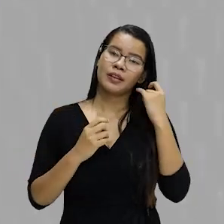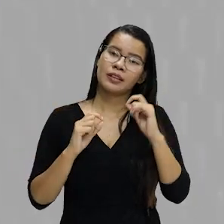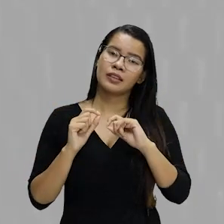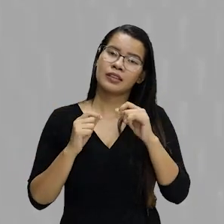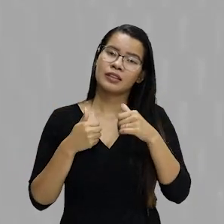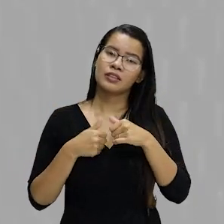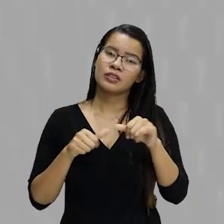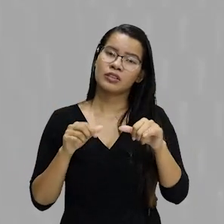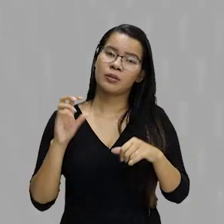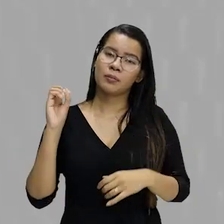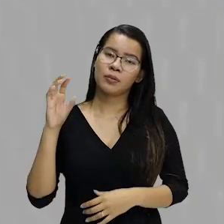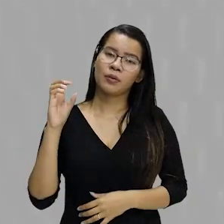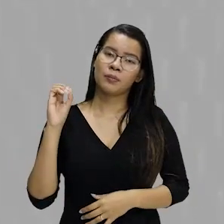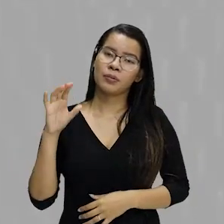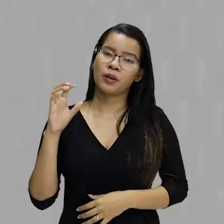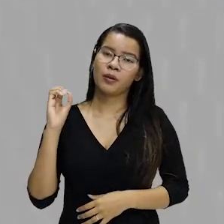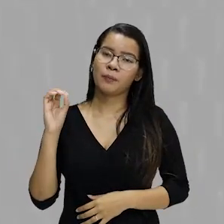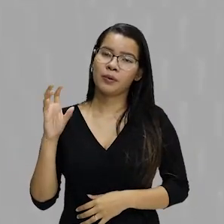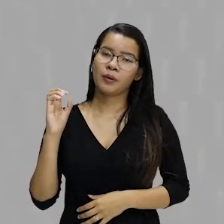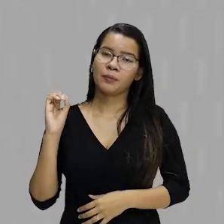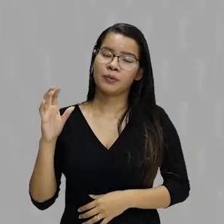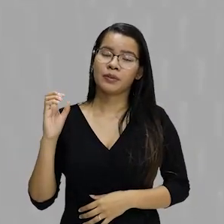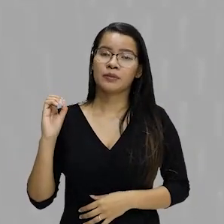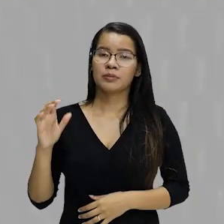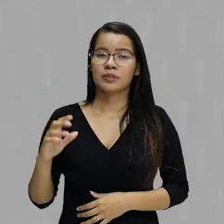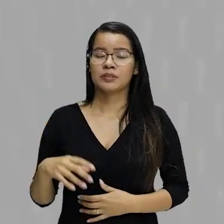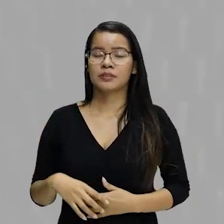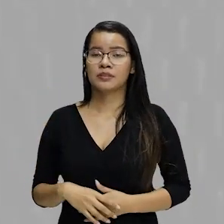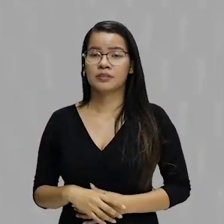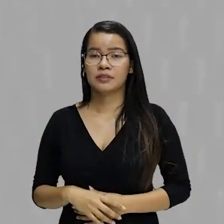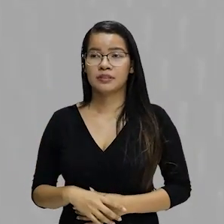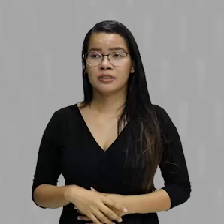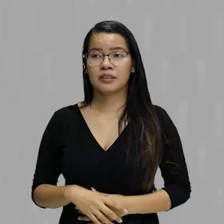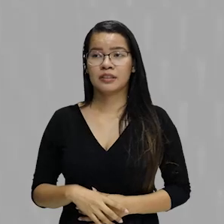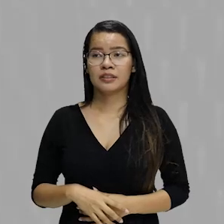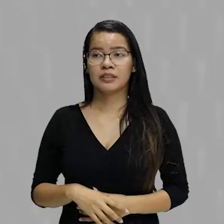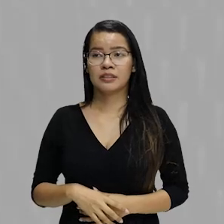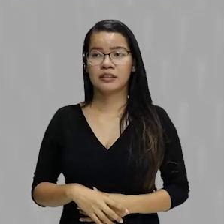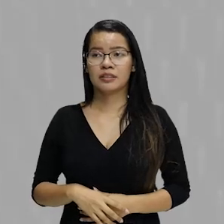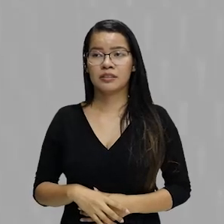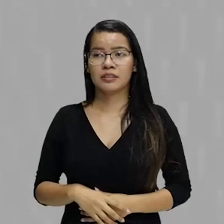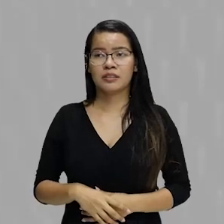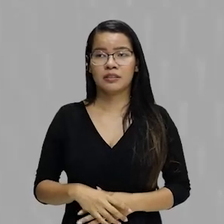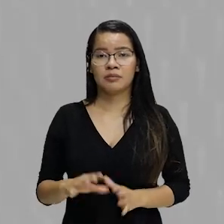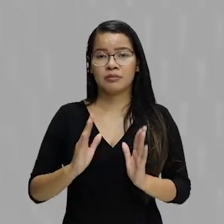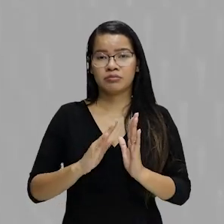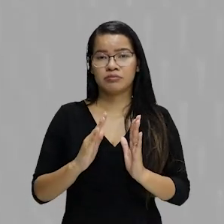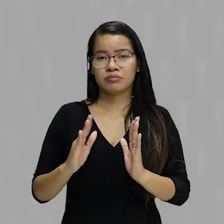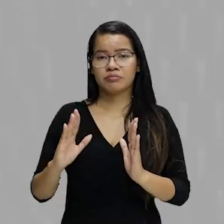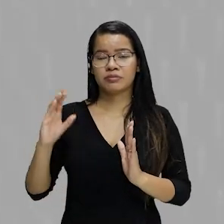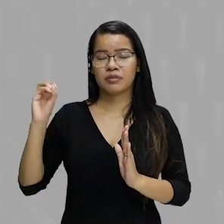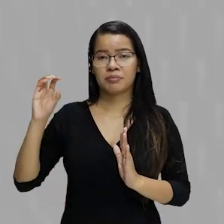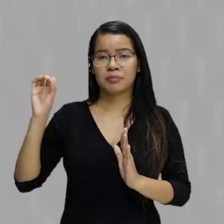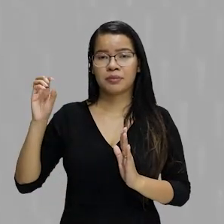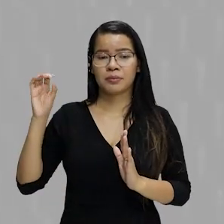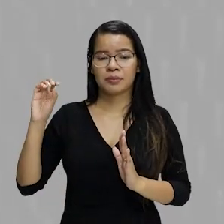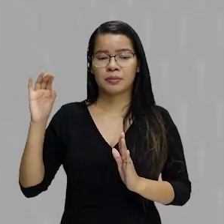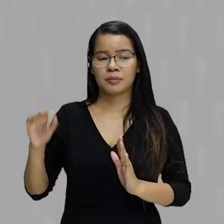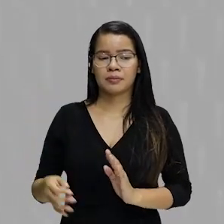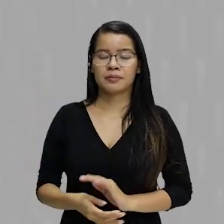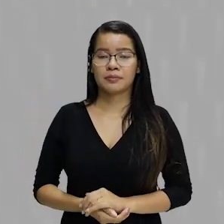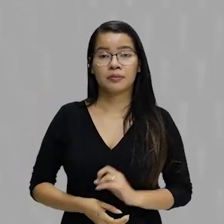estão aí constantemente piscando, certo? Tem uma frequência assim bem alta de que elas estão piscando,